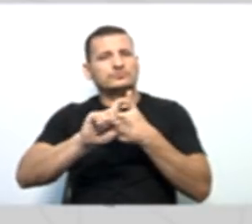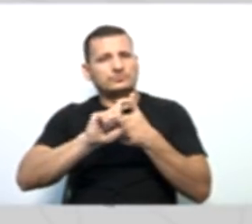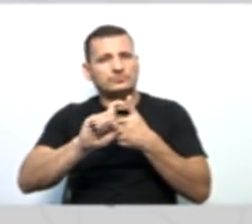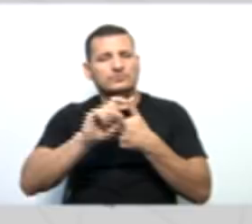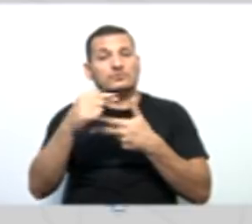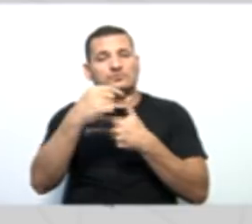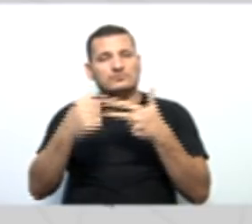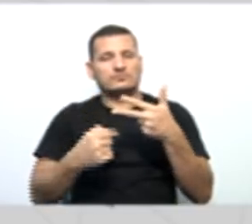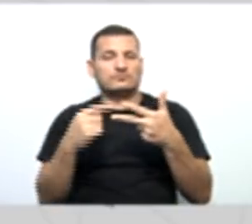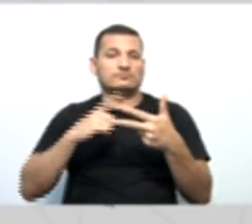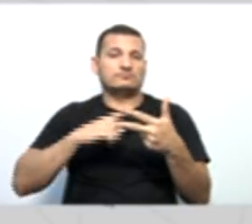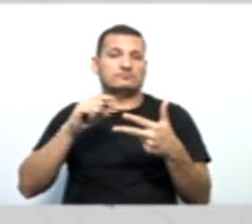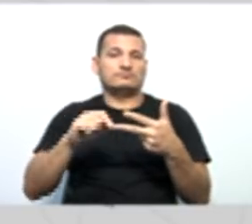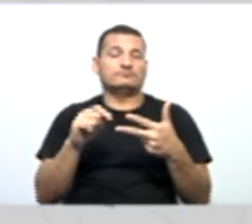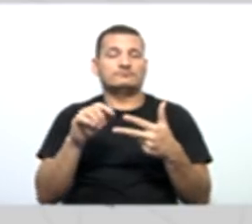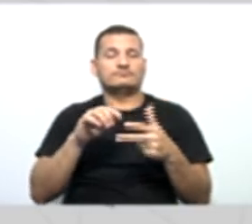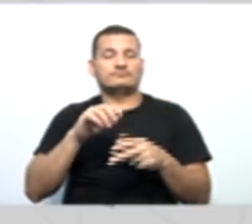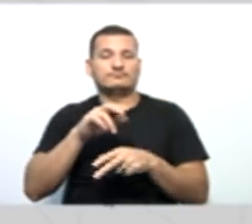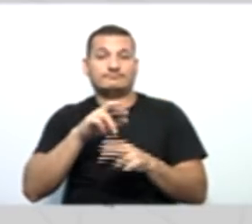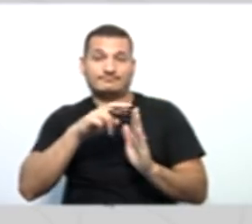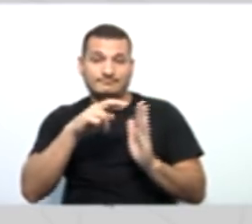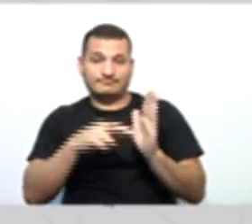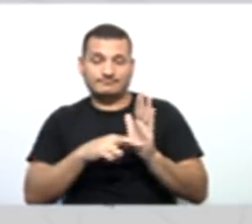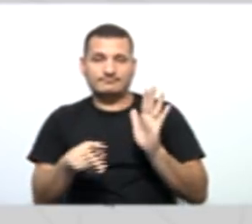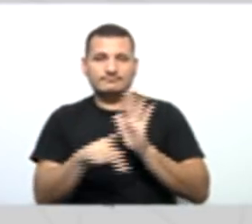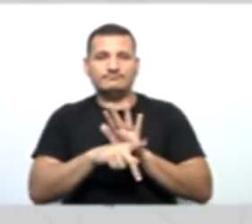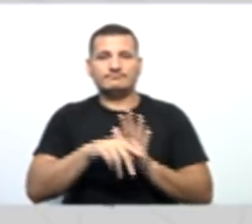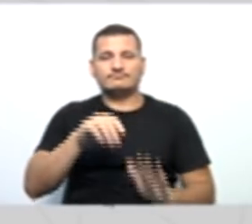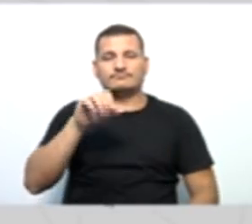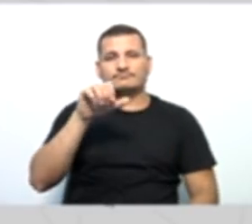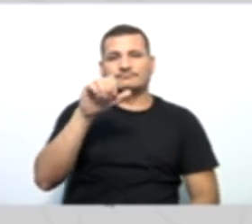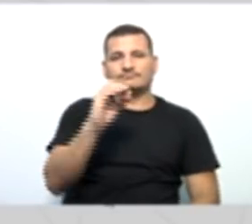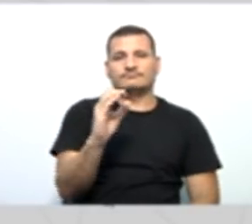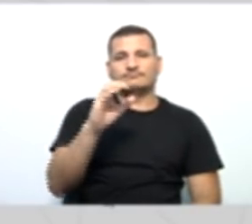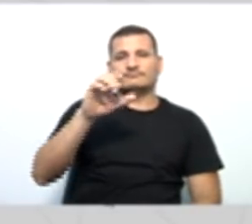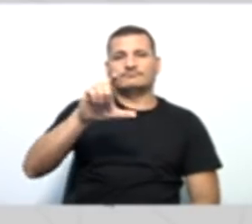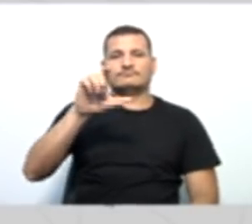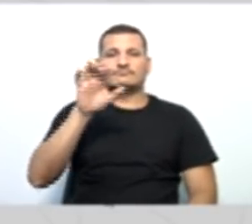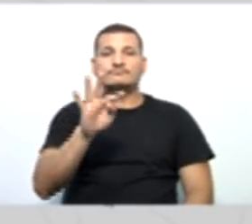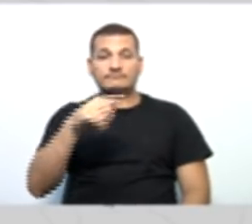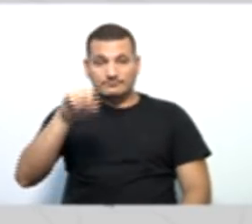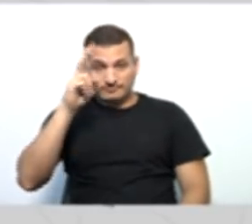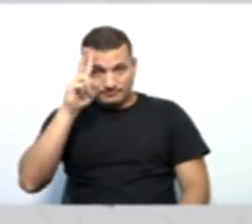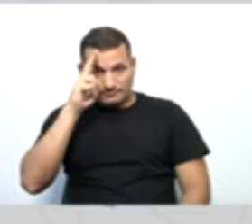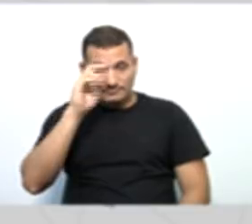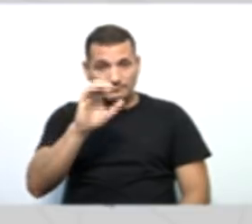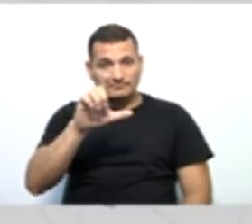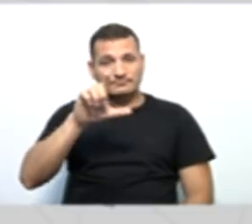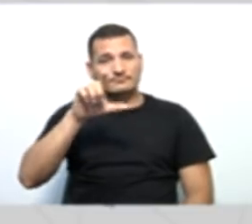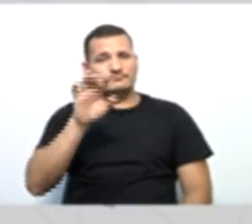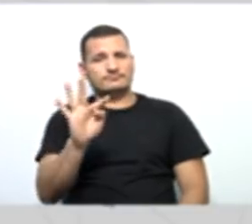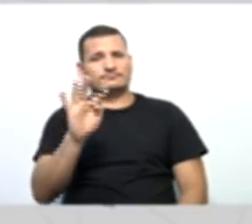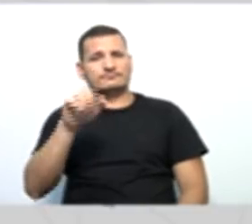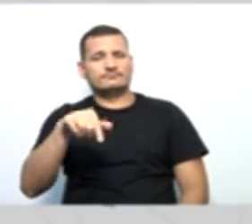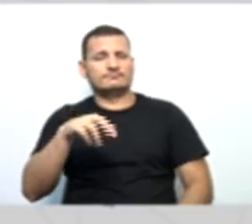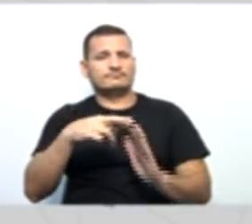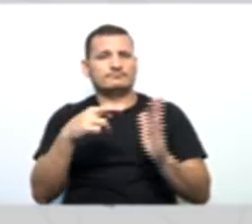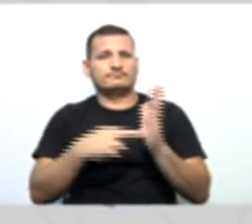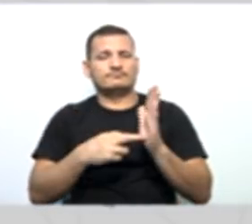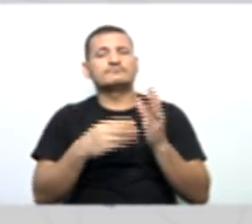CLT. Lembrem-se disso daí. E lembrem-se também que essas normas são regras, e essas regras são feitas para